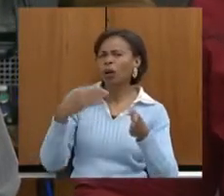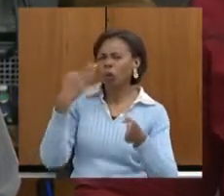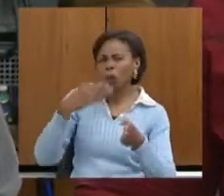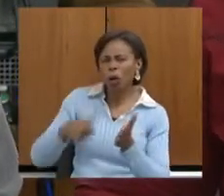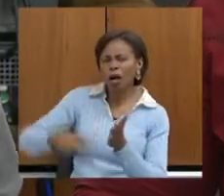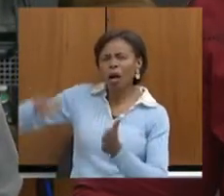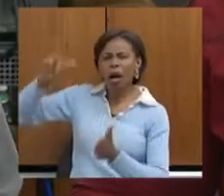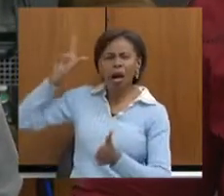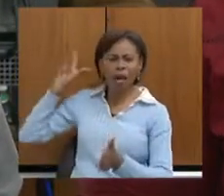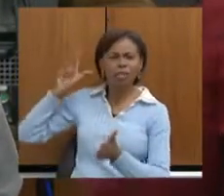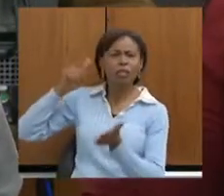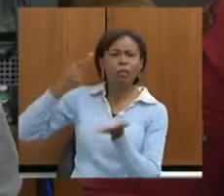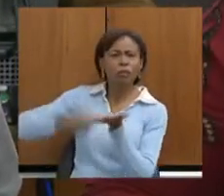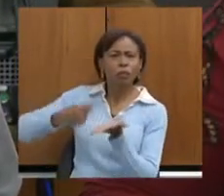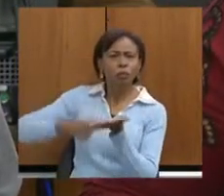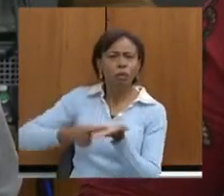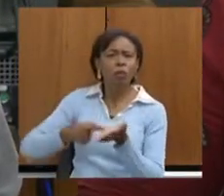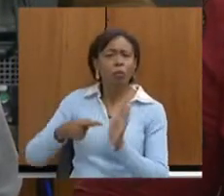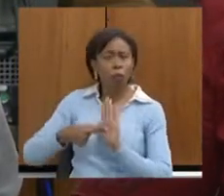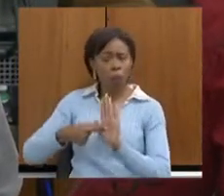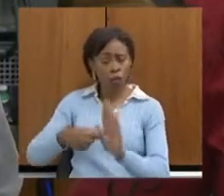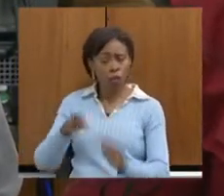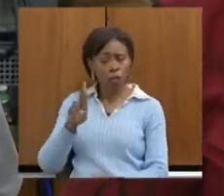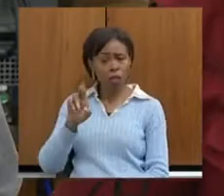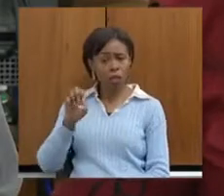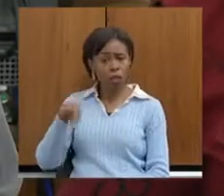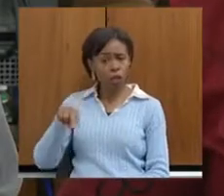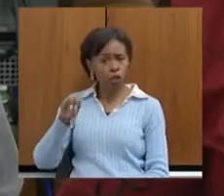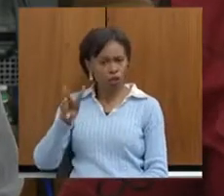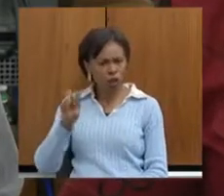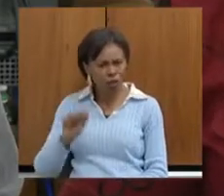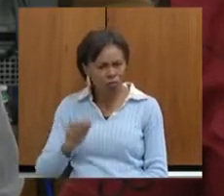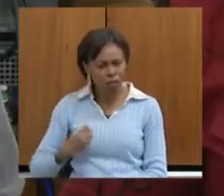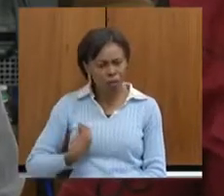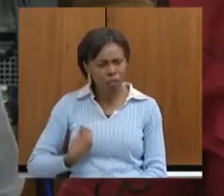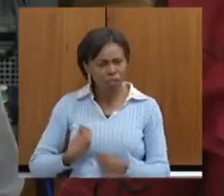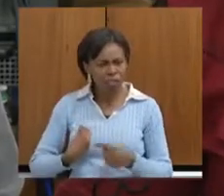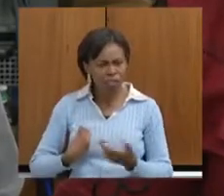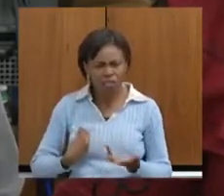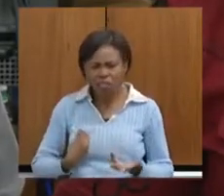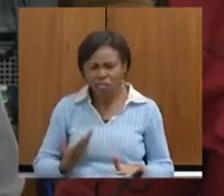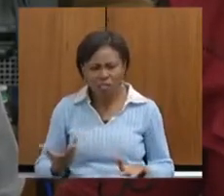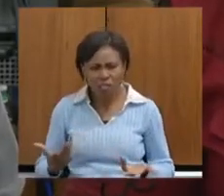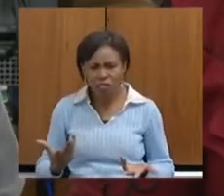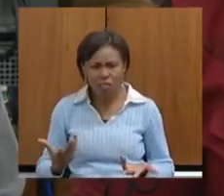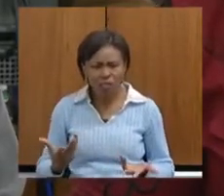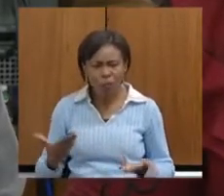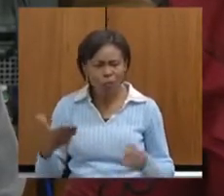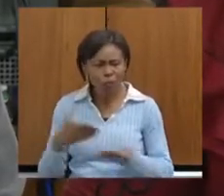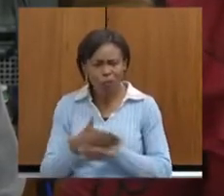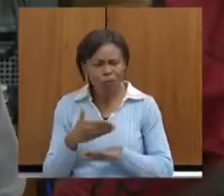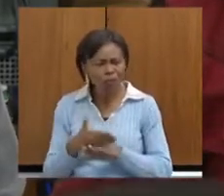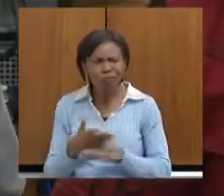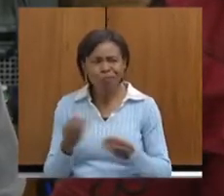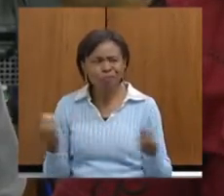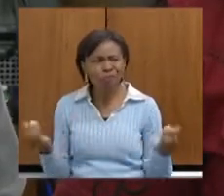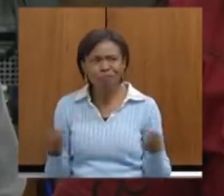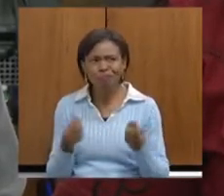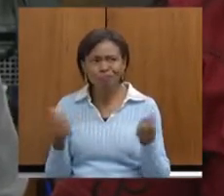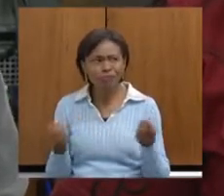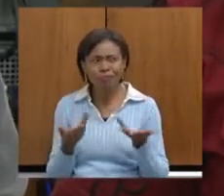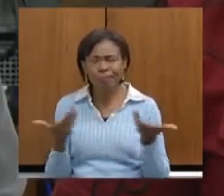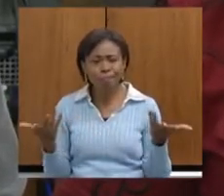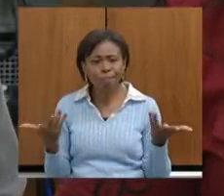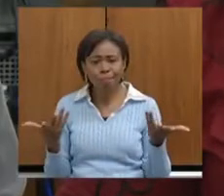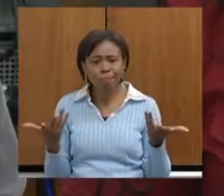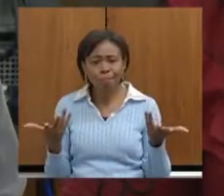teve lá né o O que tem no Rio Doce agora o dia para trás objetivo de acordo traz a renova com presente né E que presente de grego